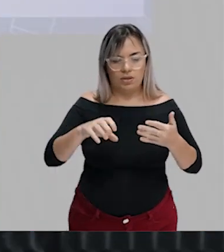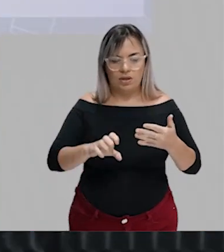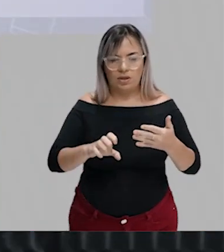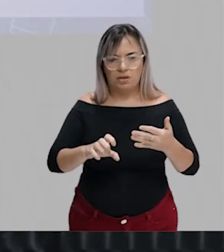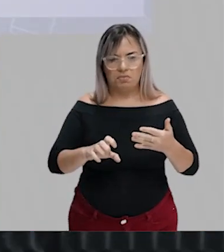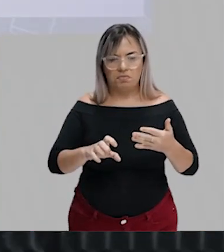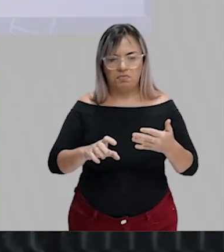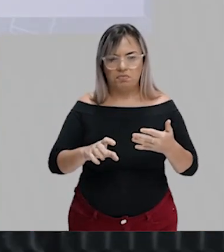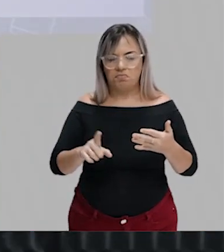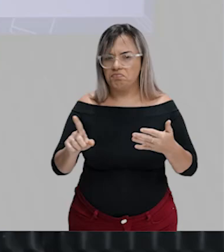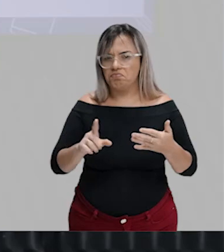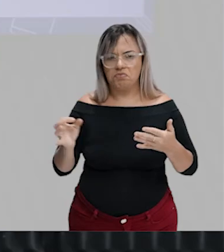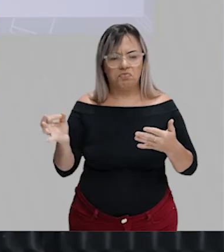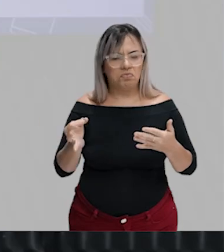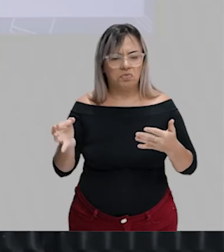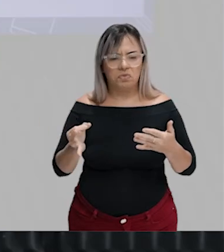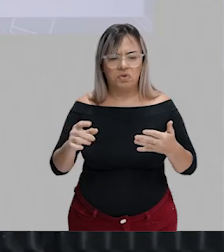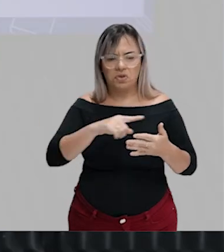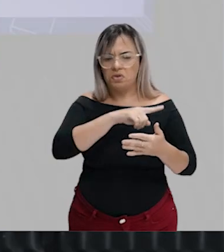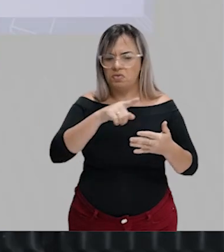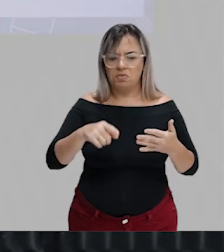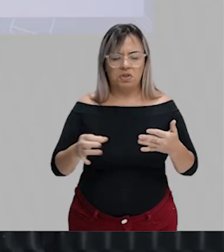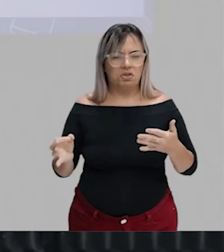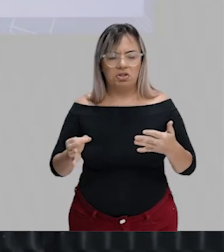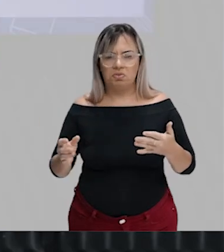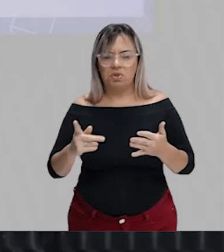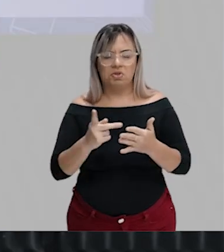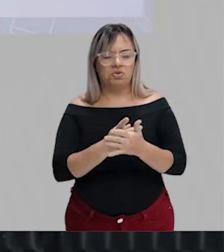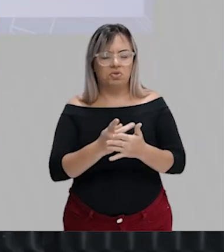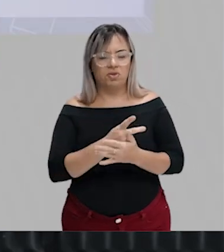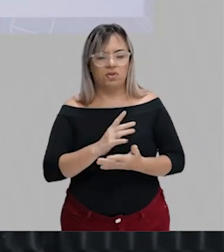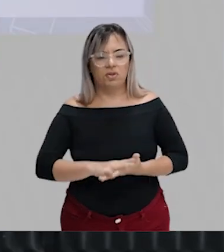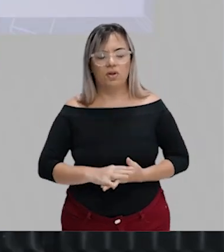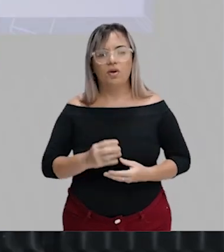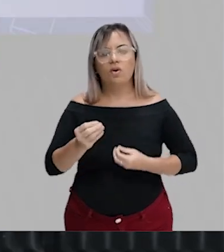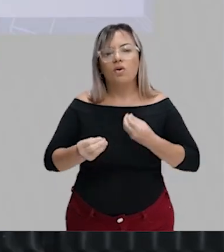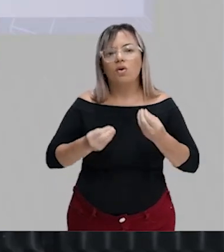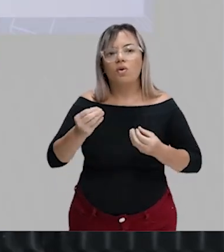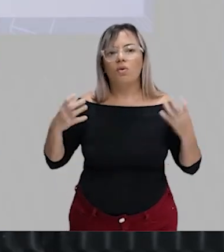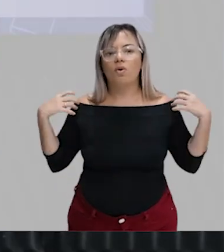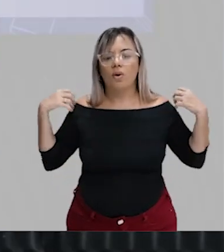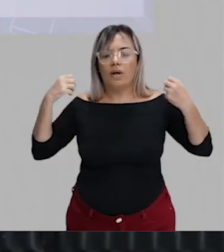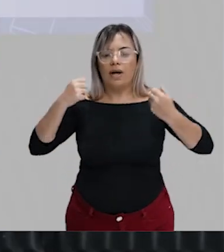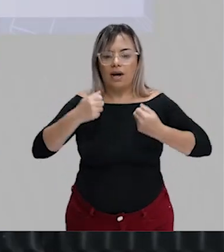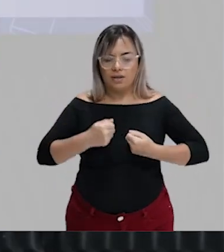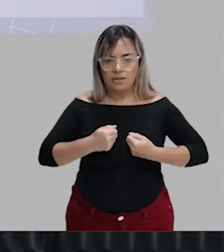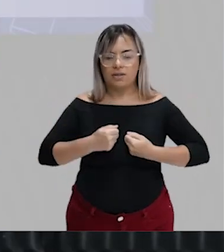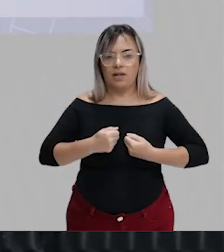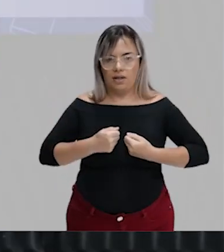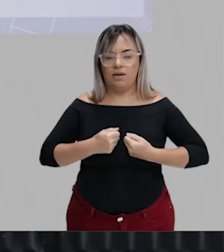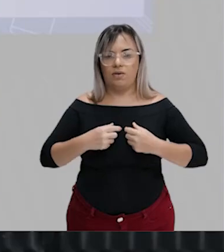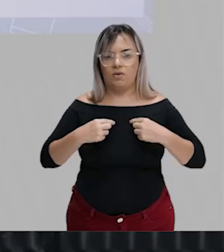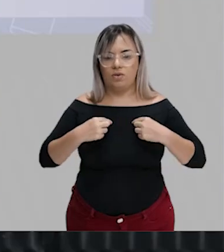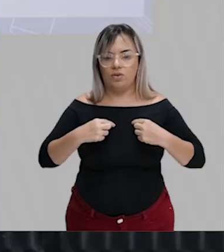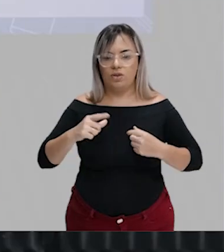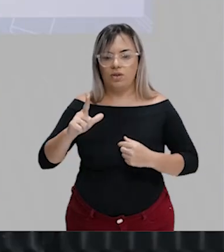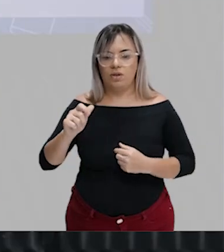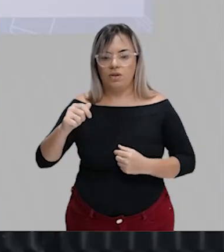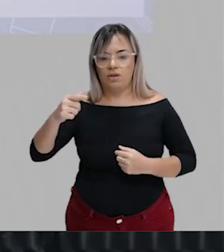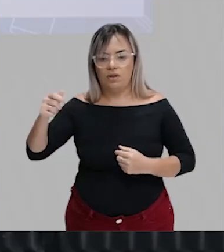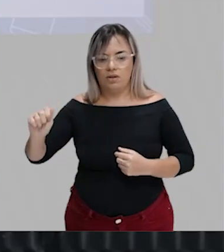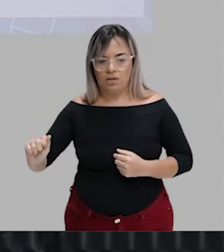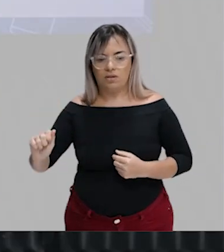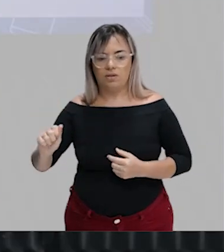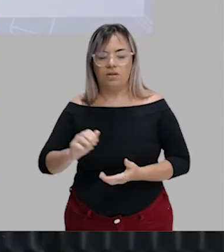frio. Certo? Então, esse casaco de lã ele serve para quê? Então, se você marcou a letra